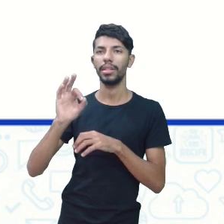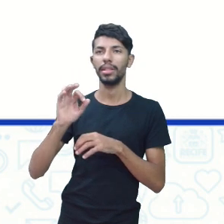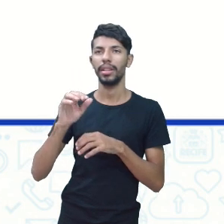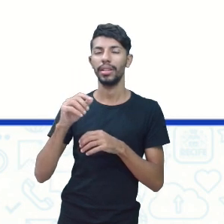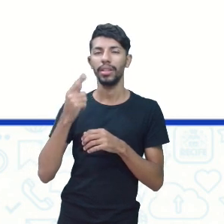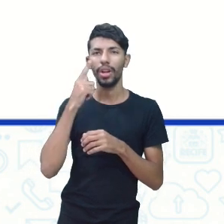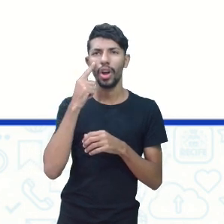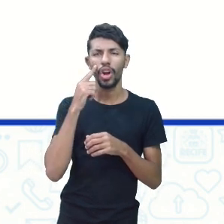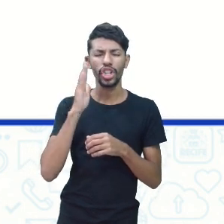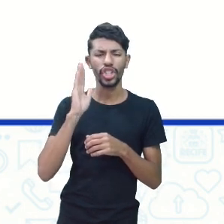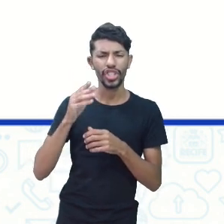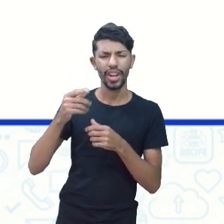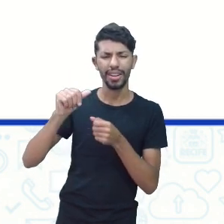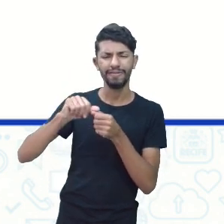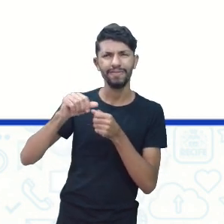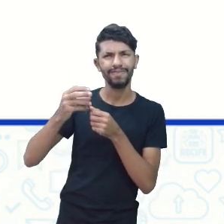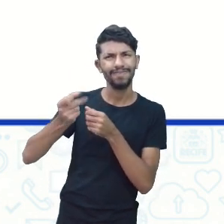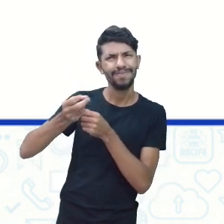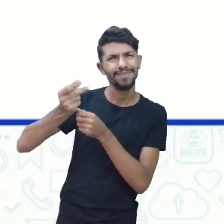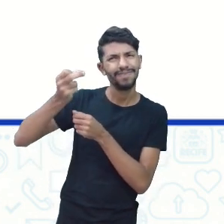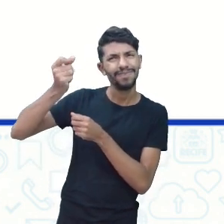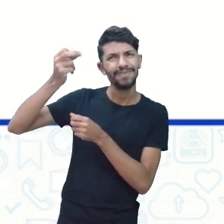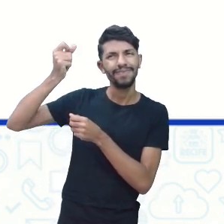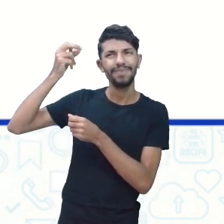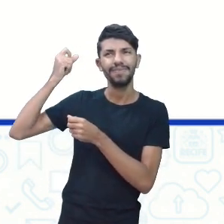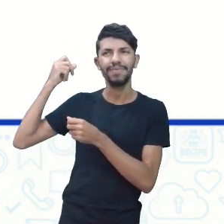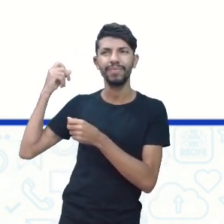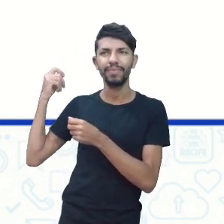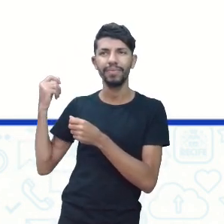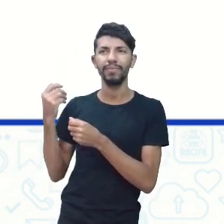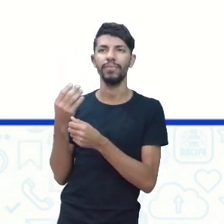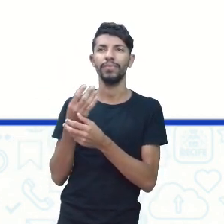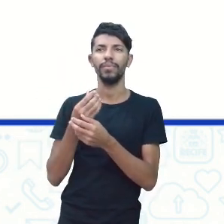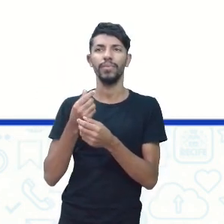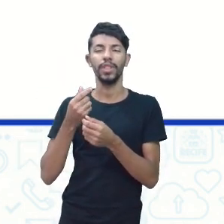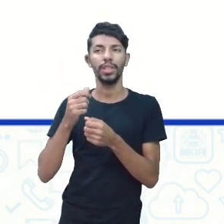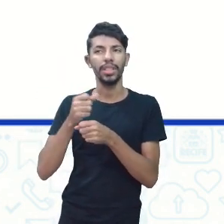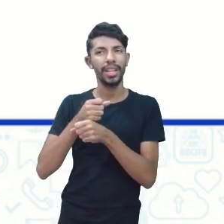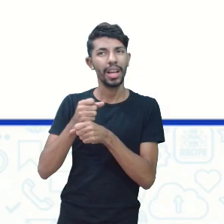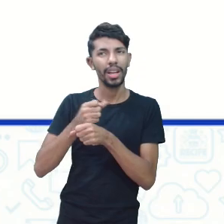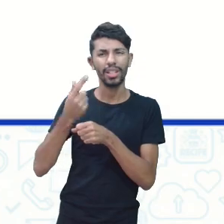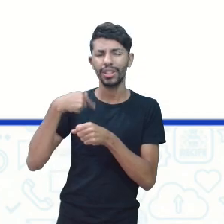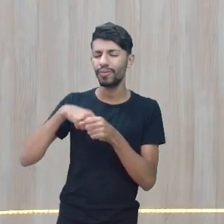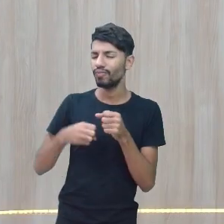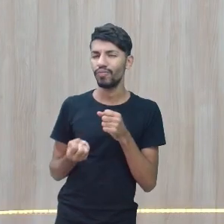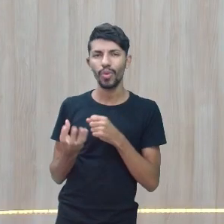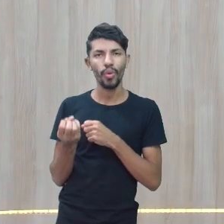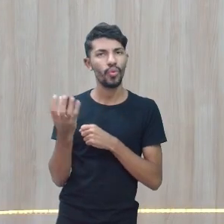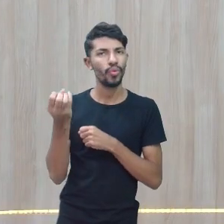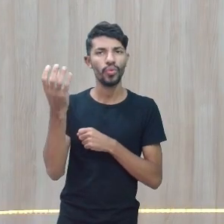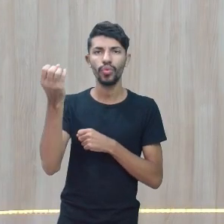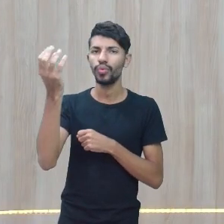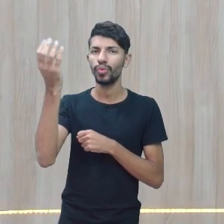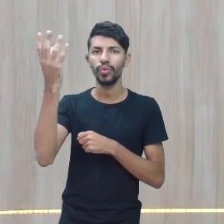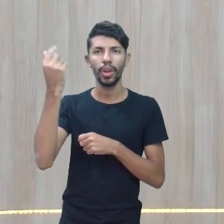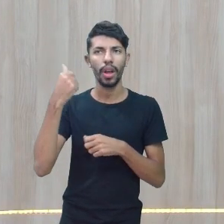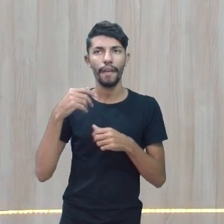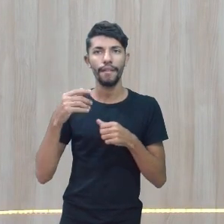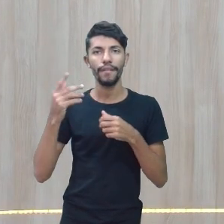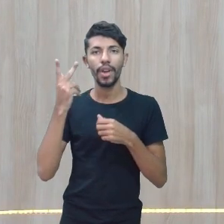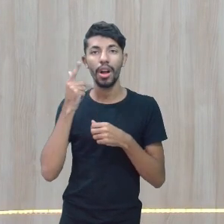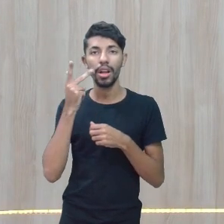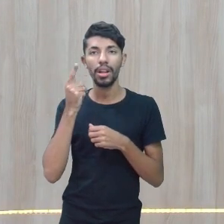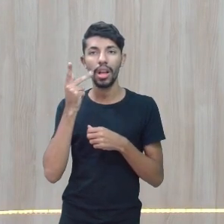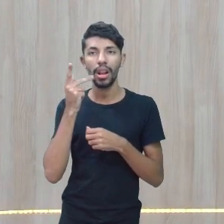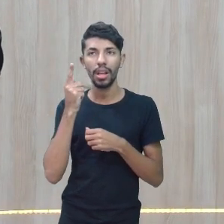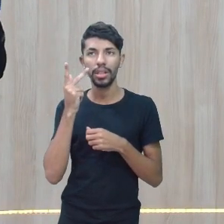quem? Ele, ela, não é? Já faz muito tempo que não viaja a